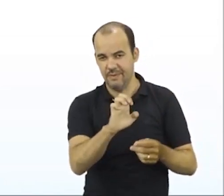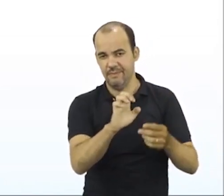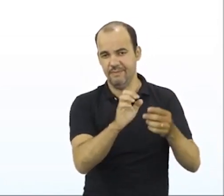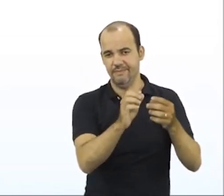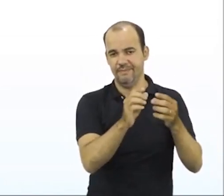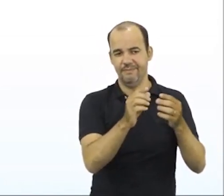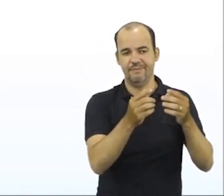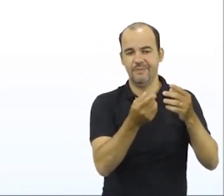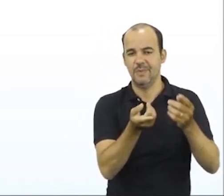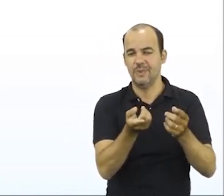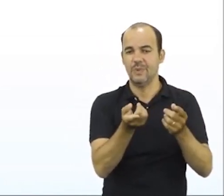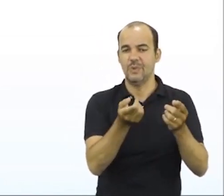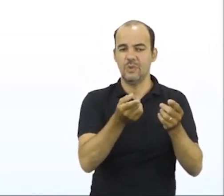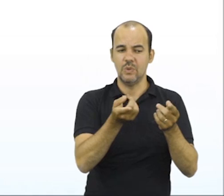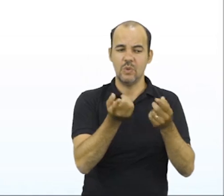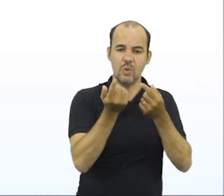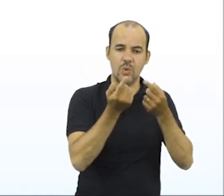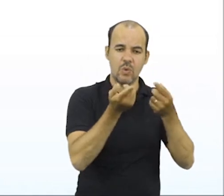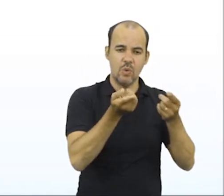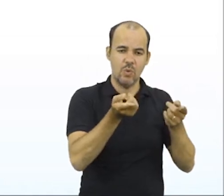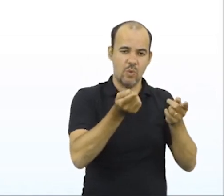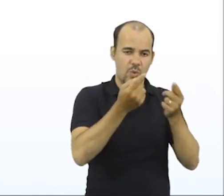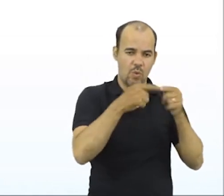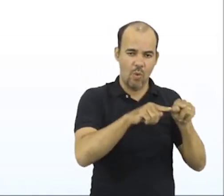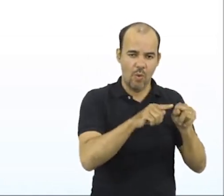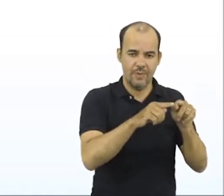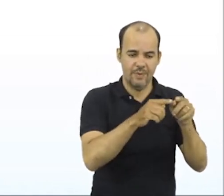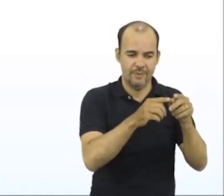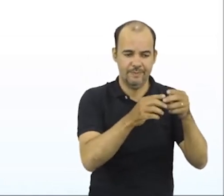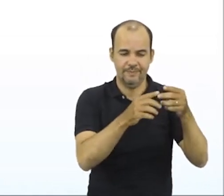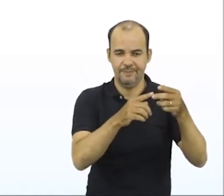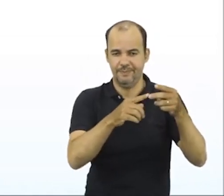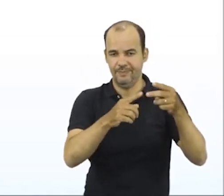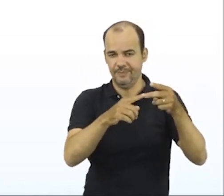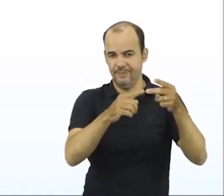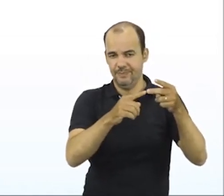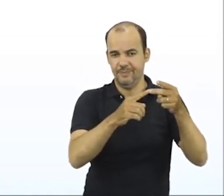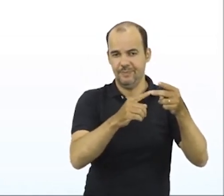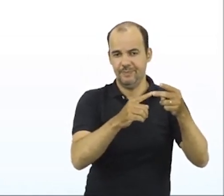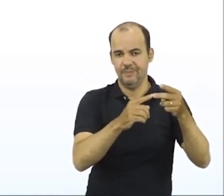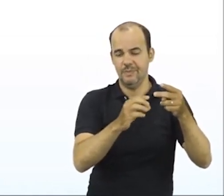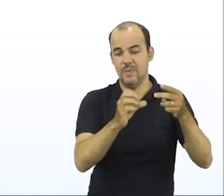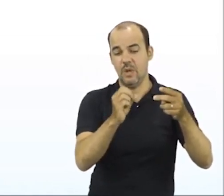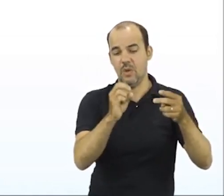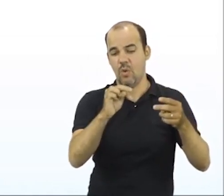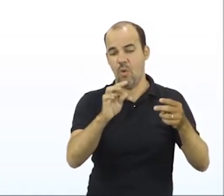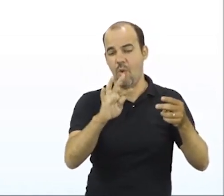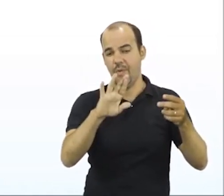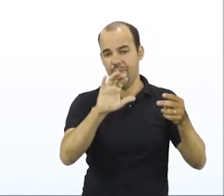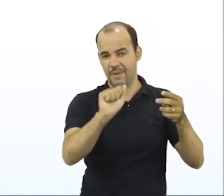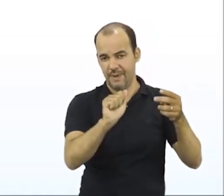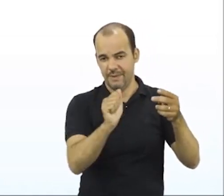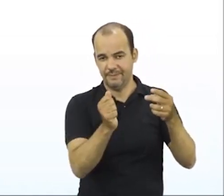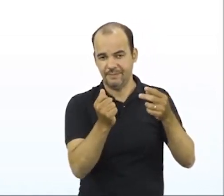Contra o gradiente de concentração. Não esqueçam disso, tá?